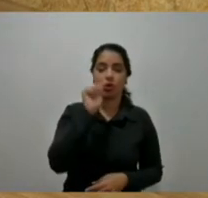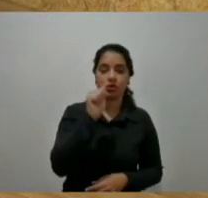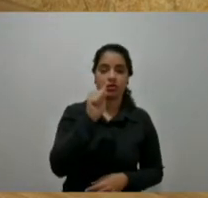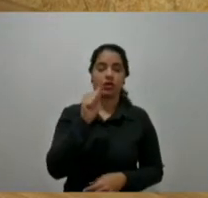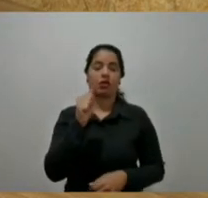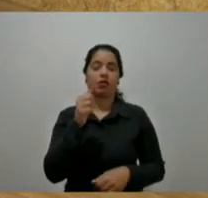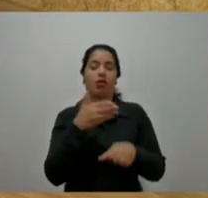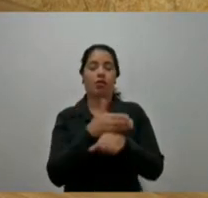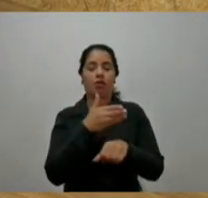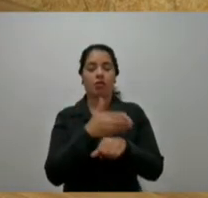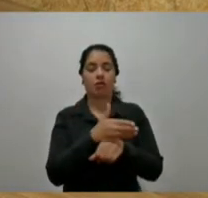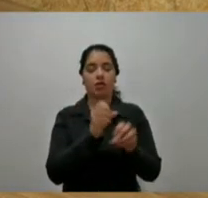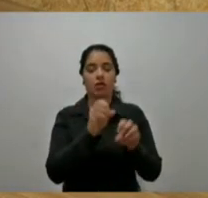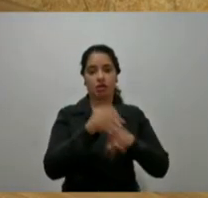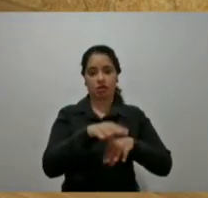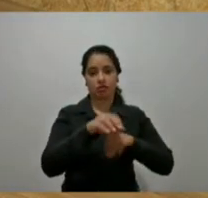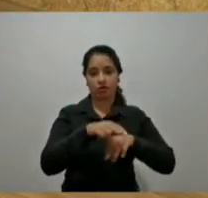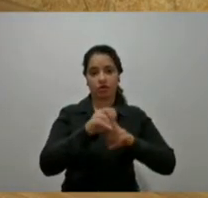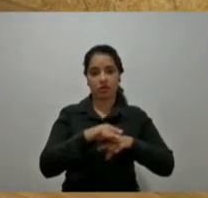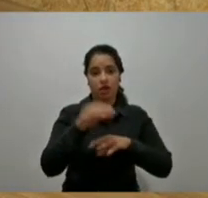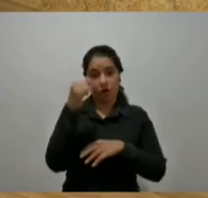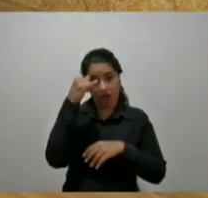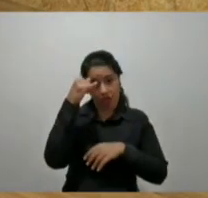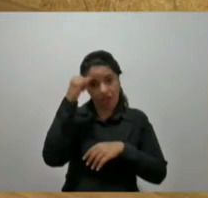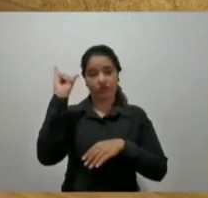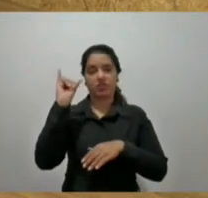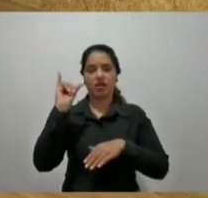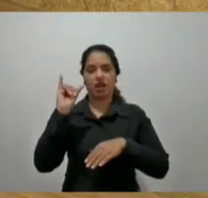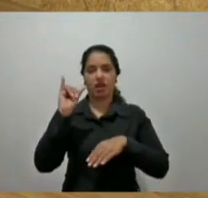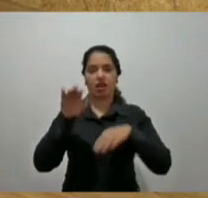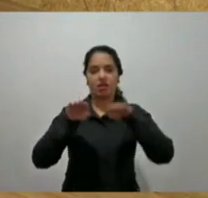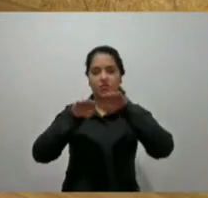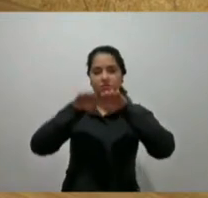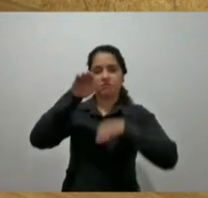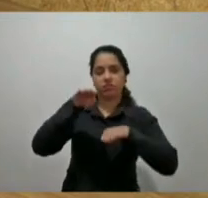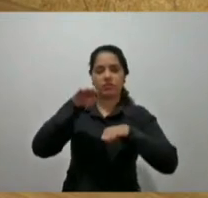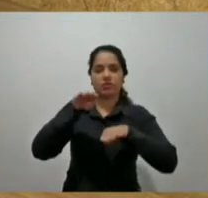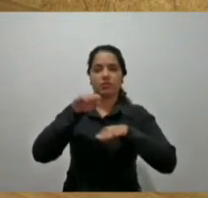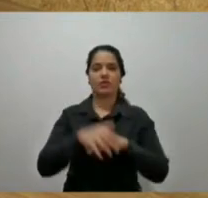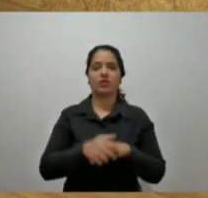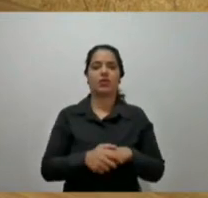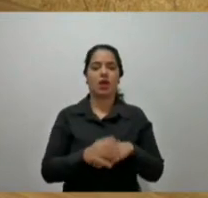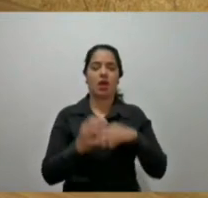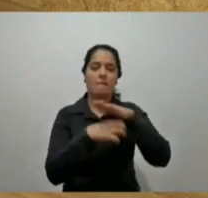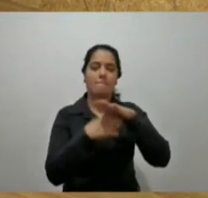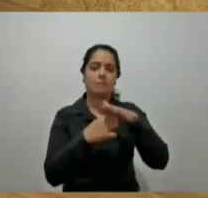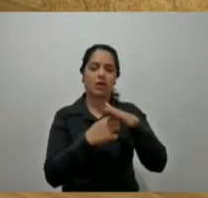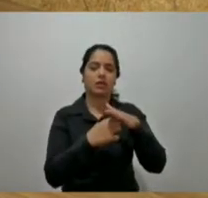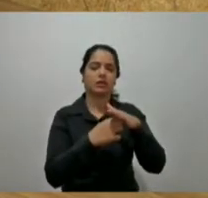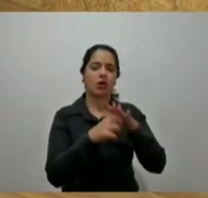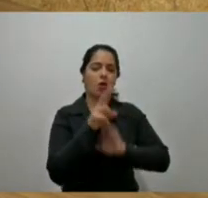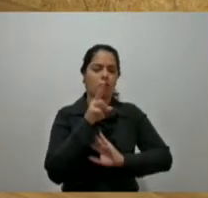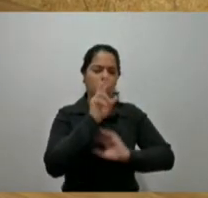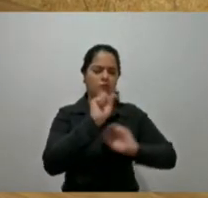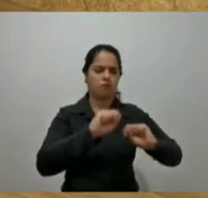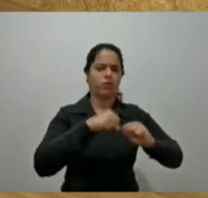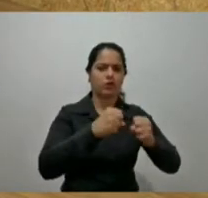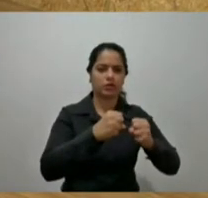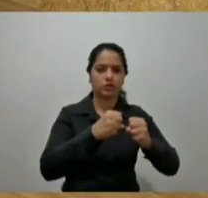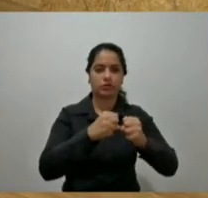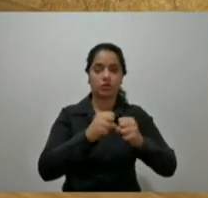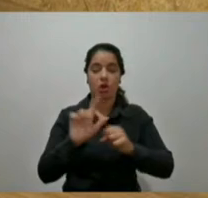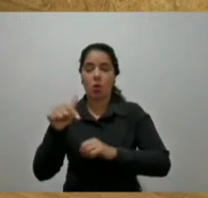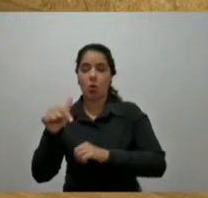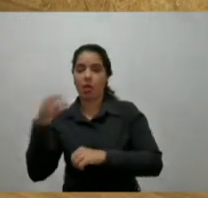tentarem evitar que você tenha muito poder concentrado em algumas empresas. Os Estados Unidos já começa a ter algum pushback em relação a Facebook e outras, por